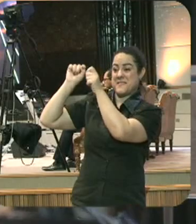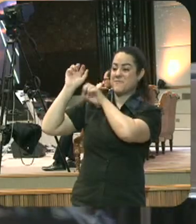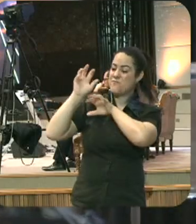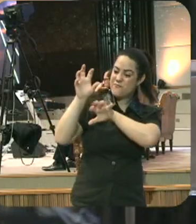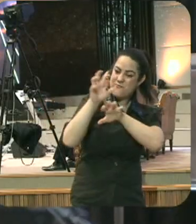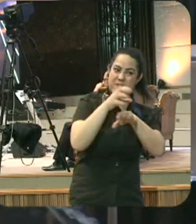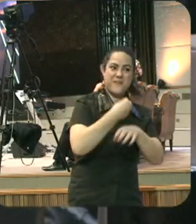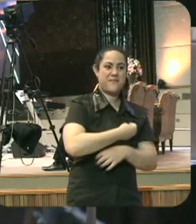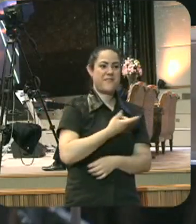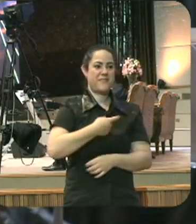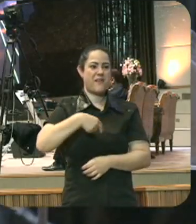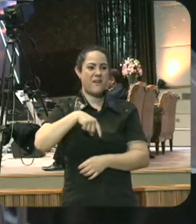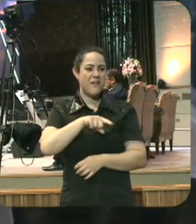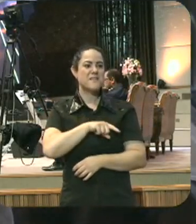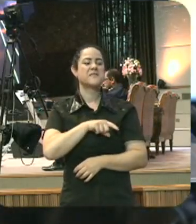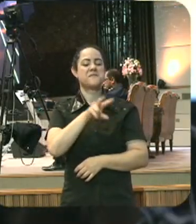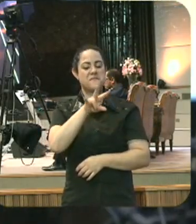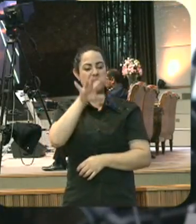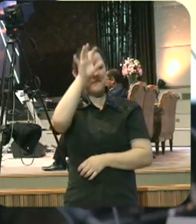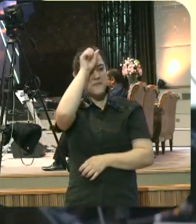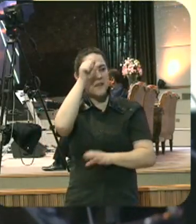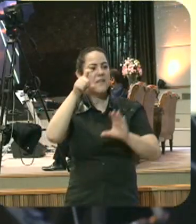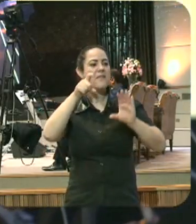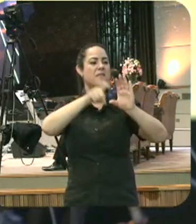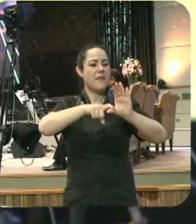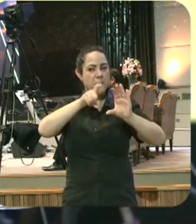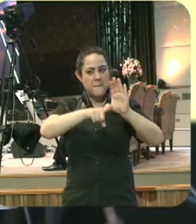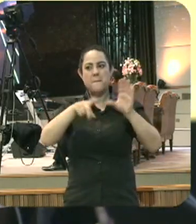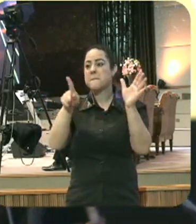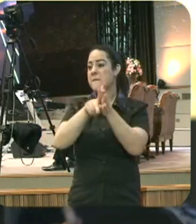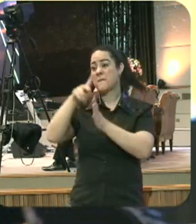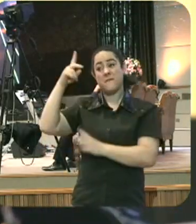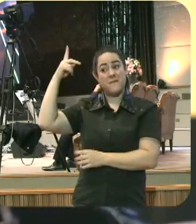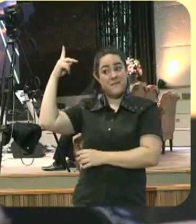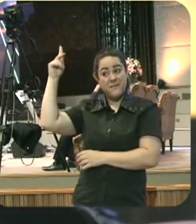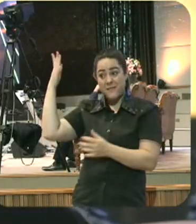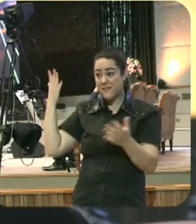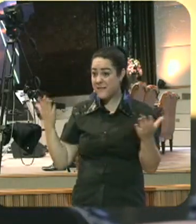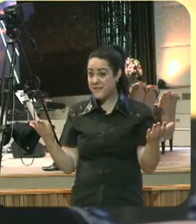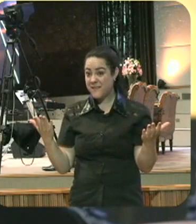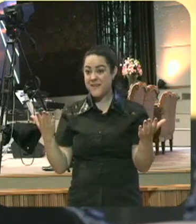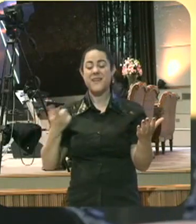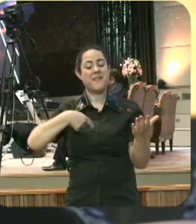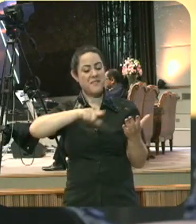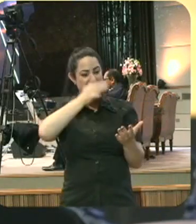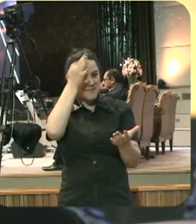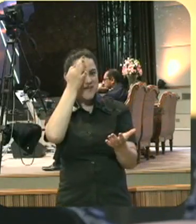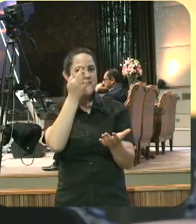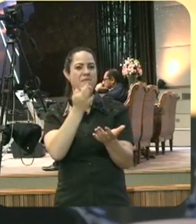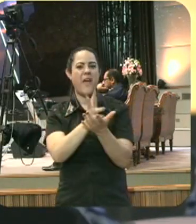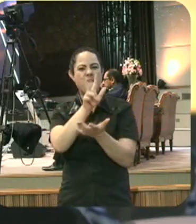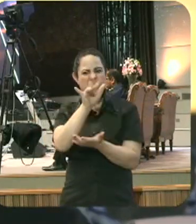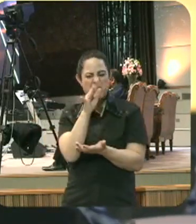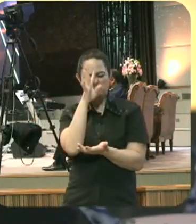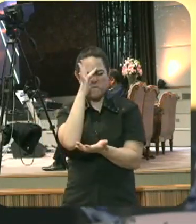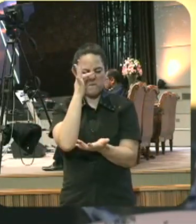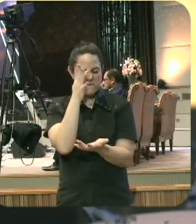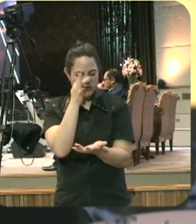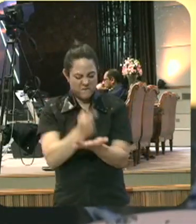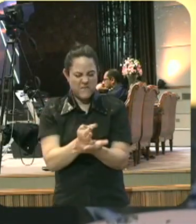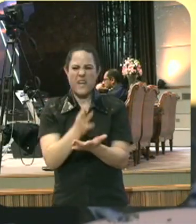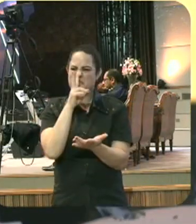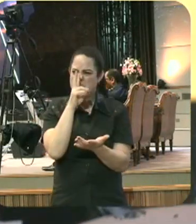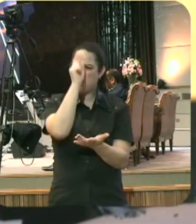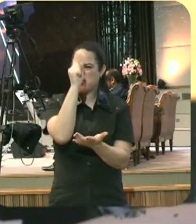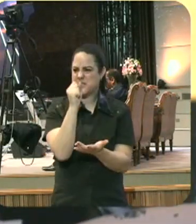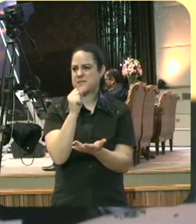vida, e a gente vai aprender a depender dEle, e aí a nossa fé vai sendo fortalecida. Eu